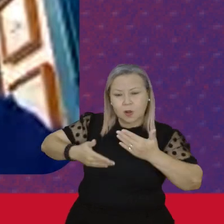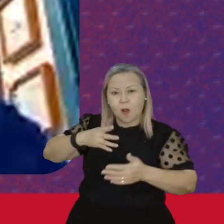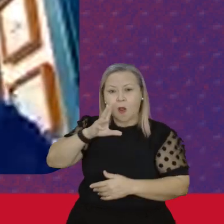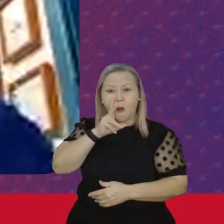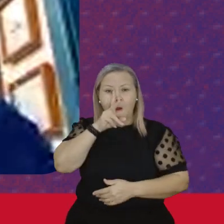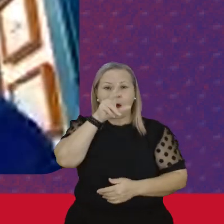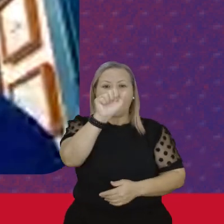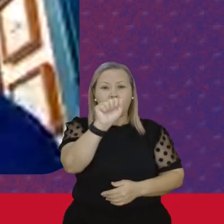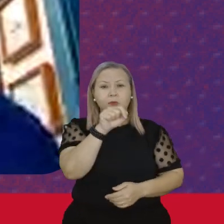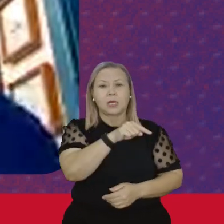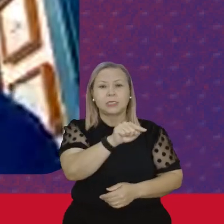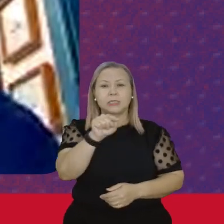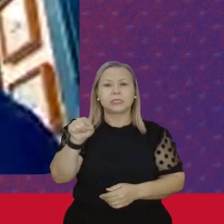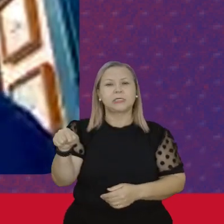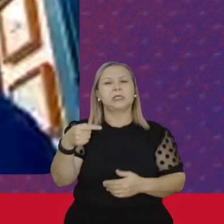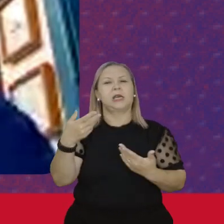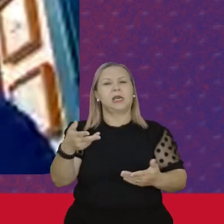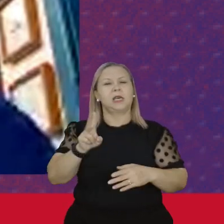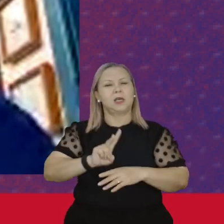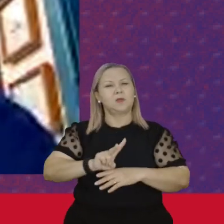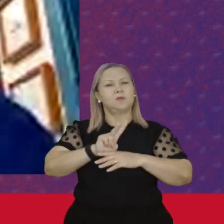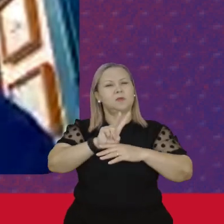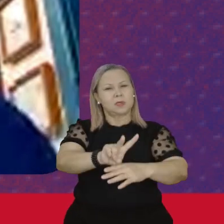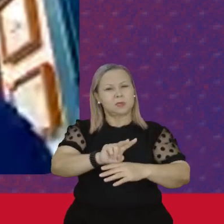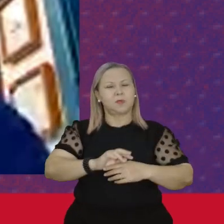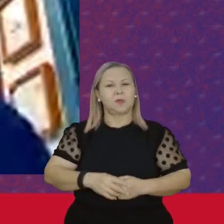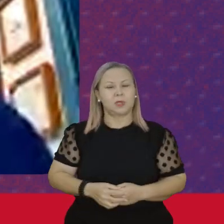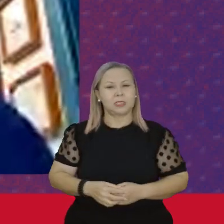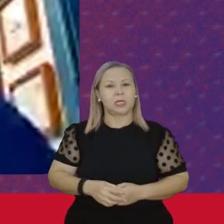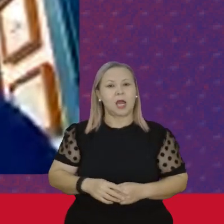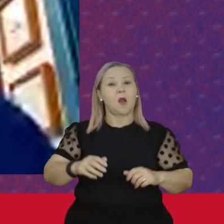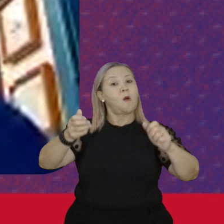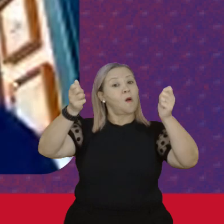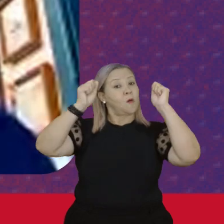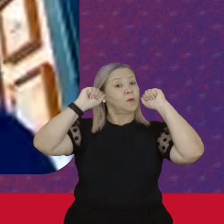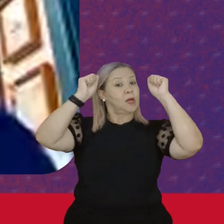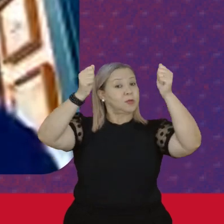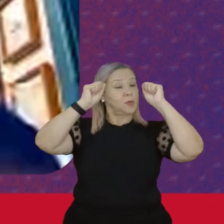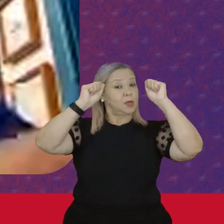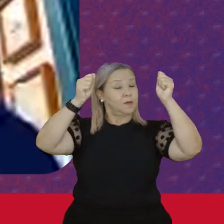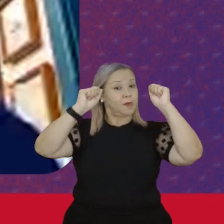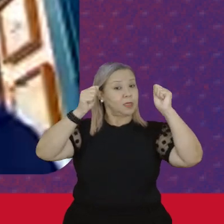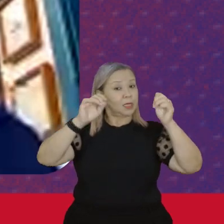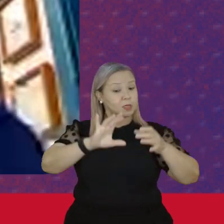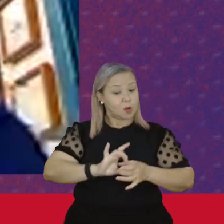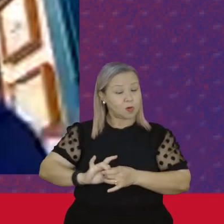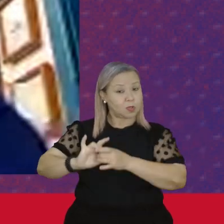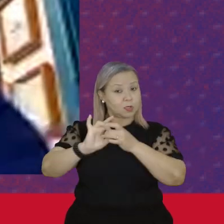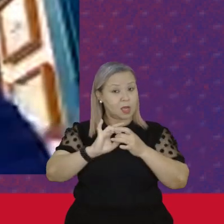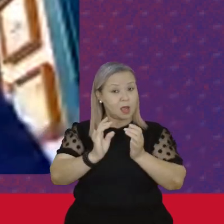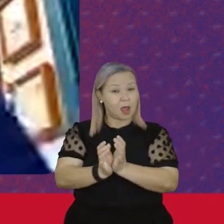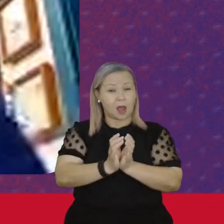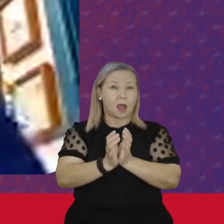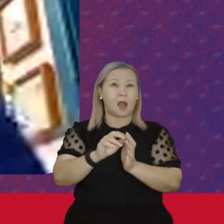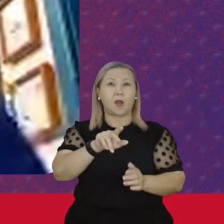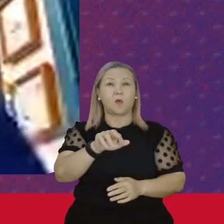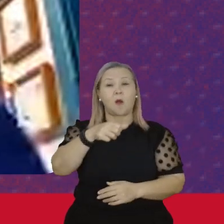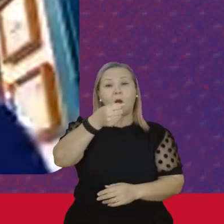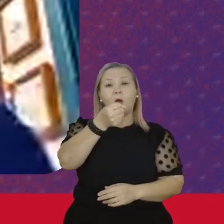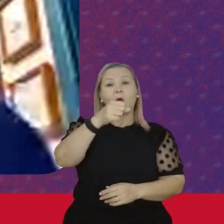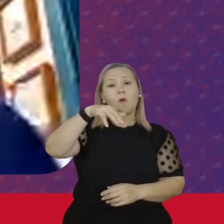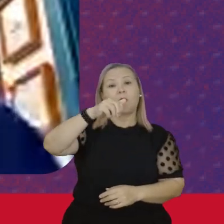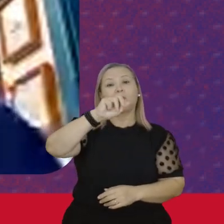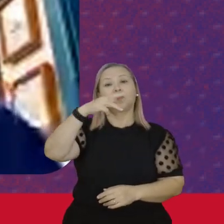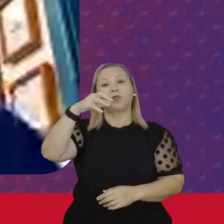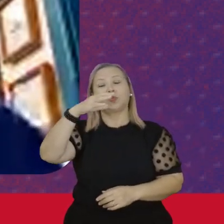fortalecendo essas bandeiras, né, nas manifestações unitárias, como o 8 de março, que é o Dia Internacional da